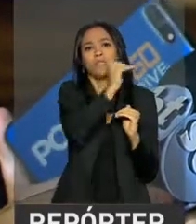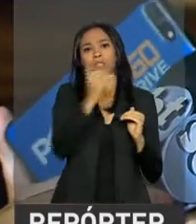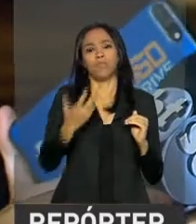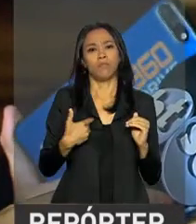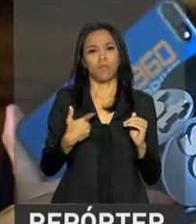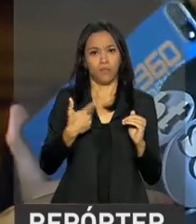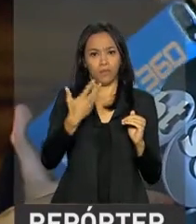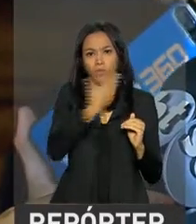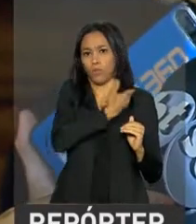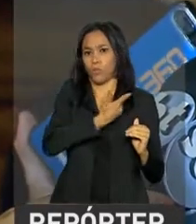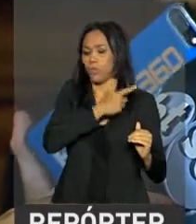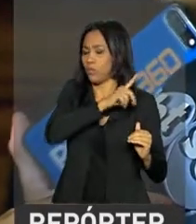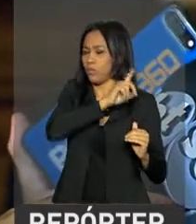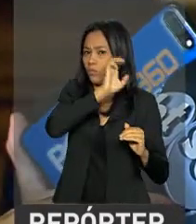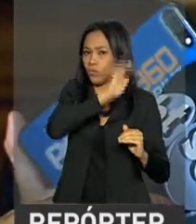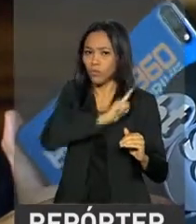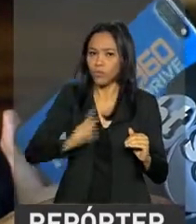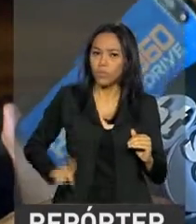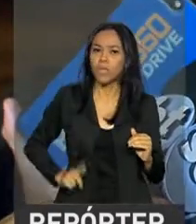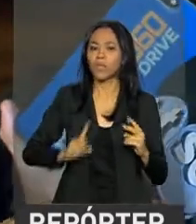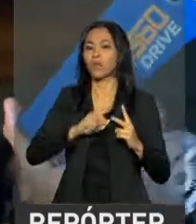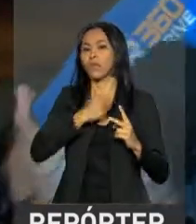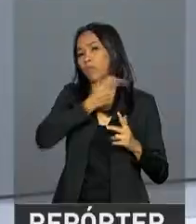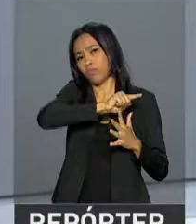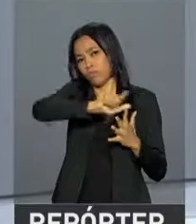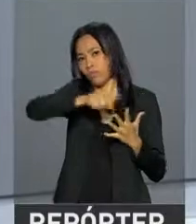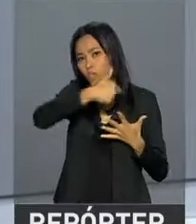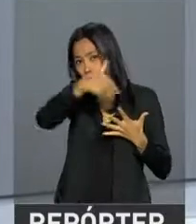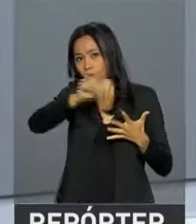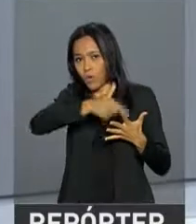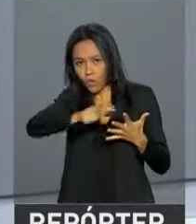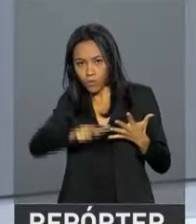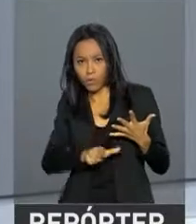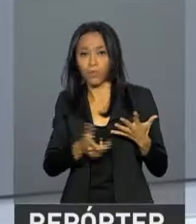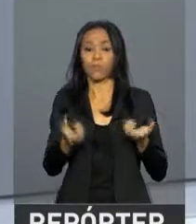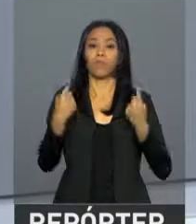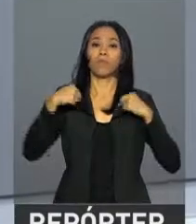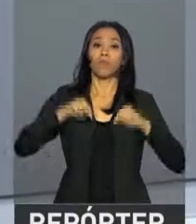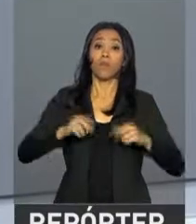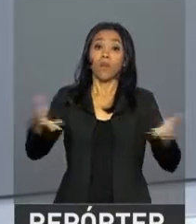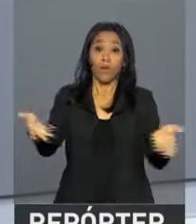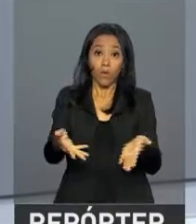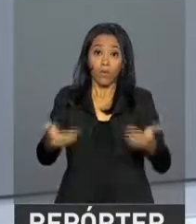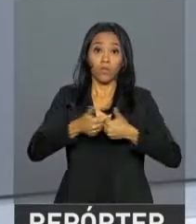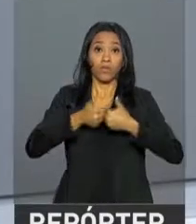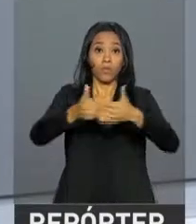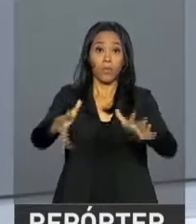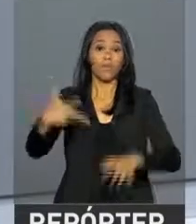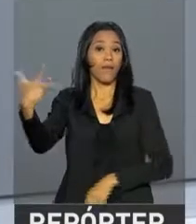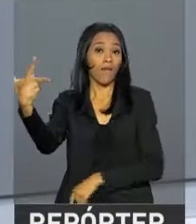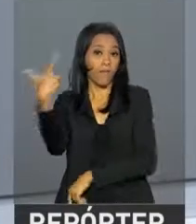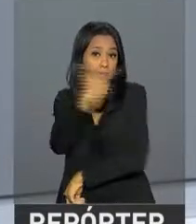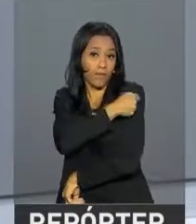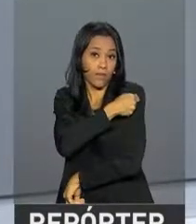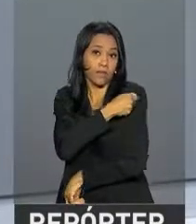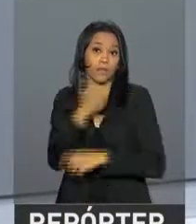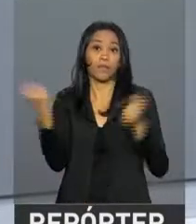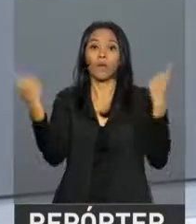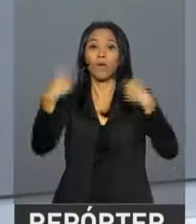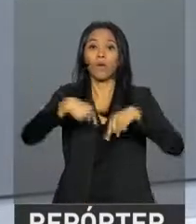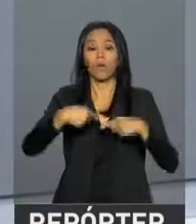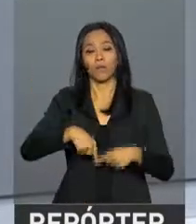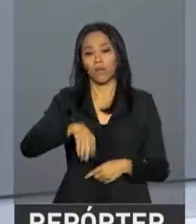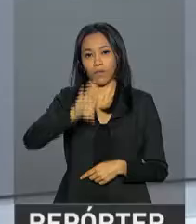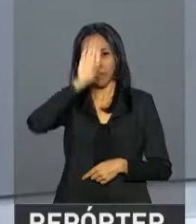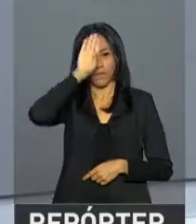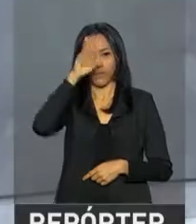autoridade do secretário de Estado. É cooperação e auxílio. E começa hoje a vacinação contra a febre amarela na Bahia.